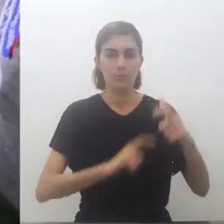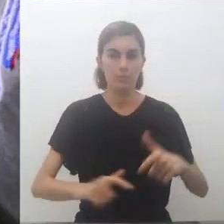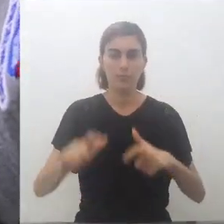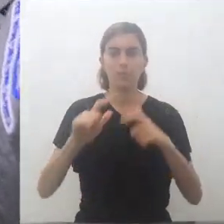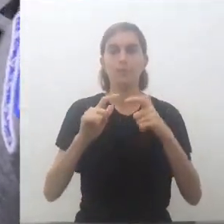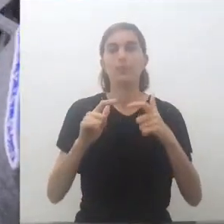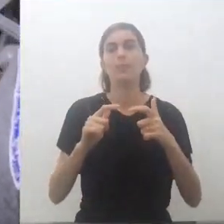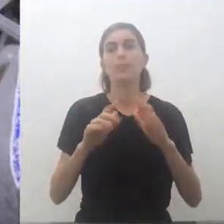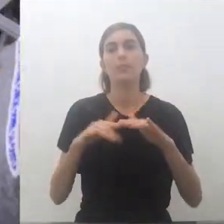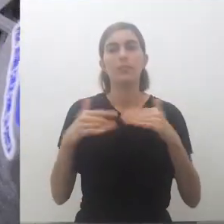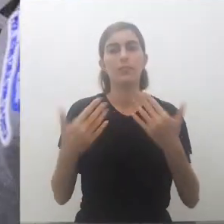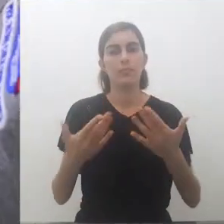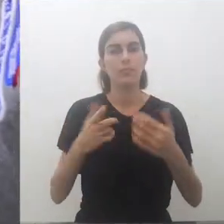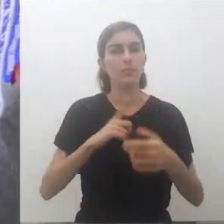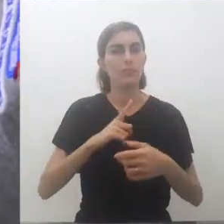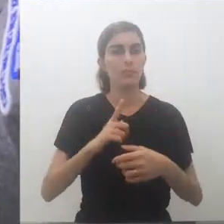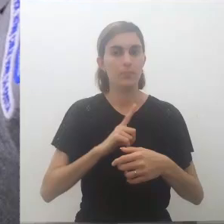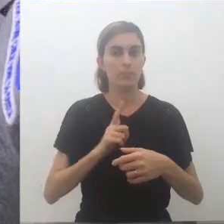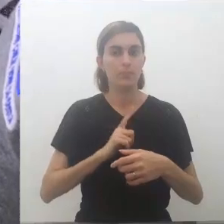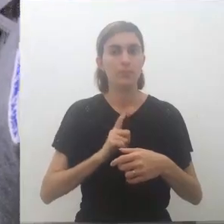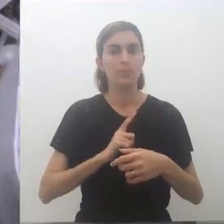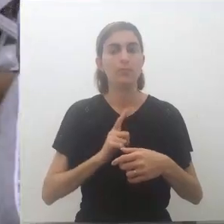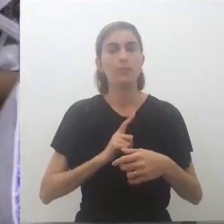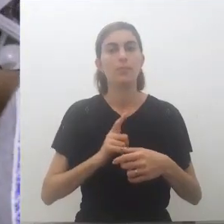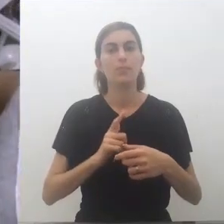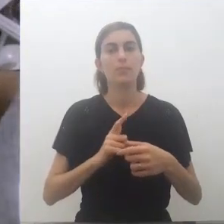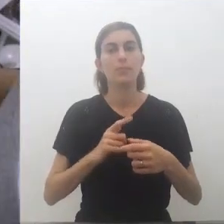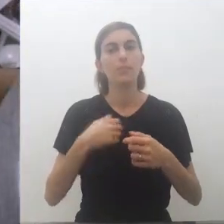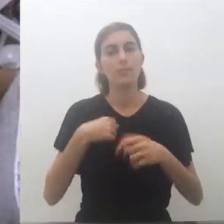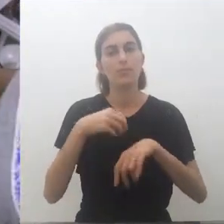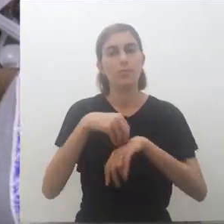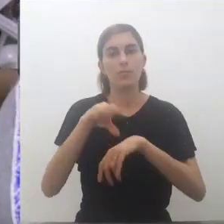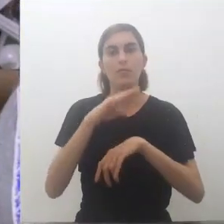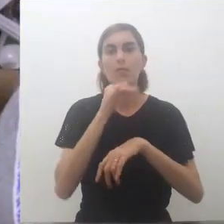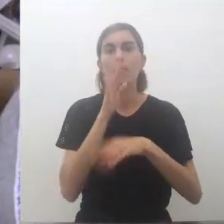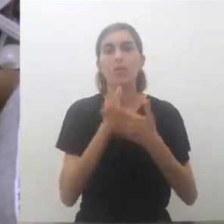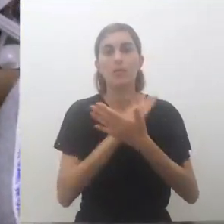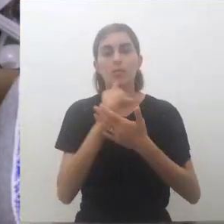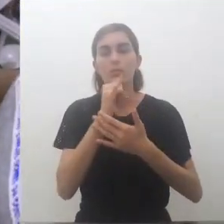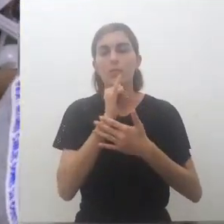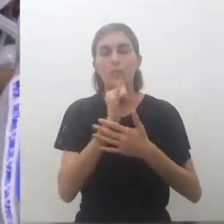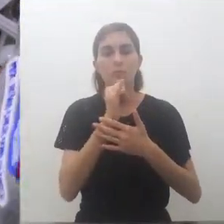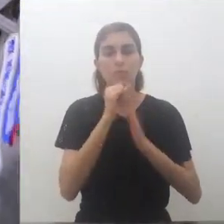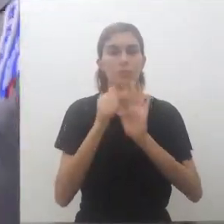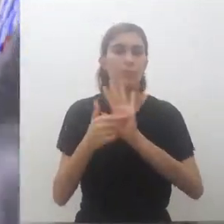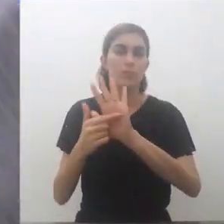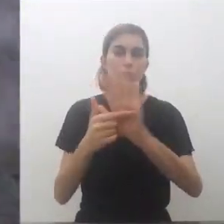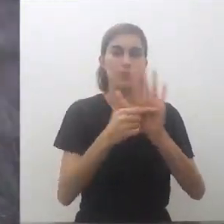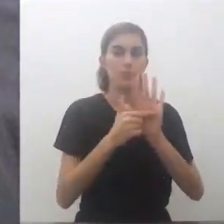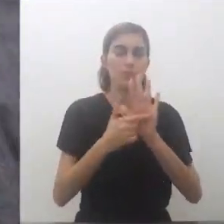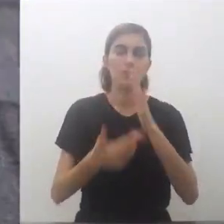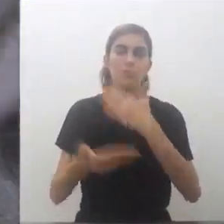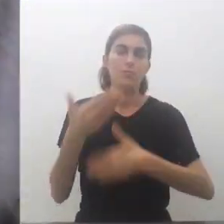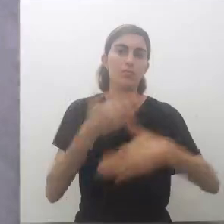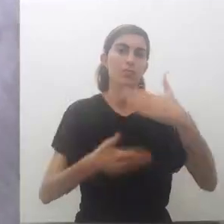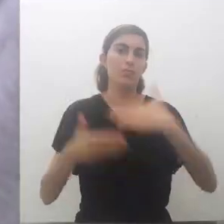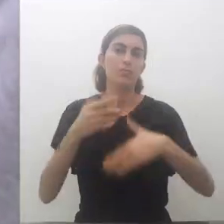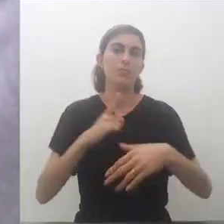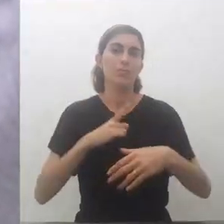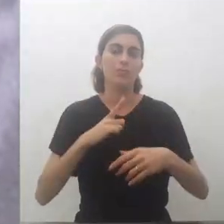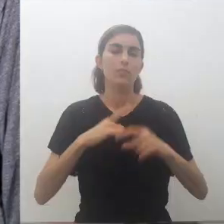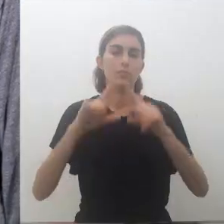Então, a gente tem, eu vou dar alguns exemplos, mas eu queria mostrar a relação que isso tem a ver com o